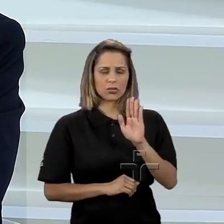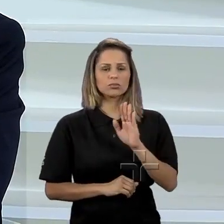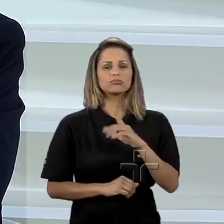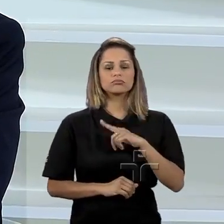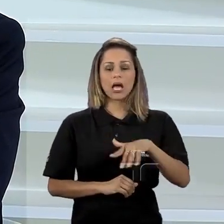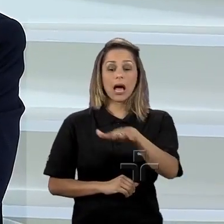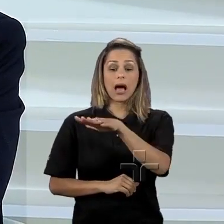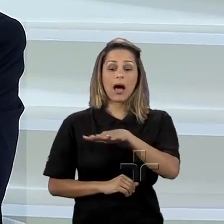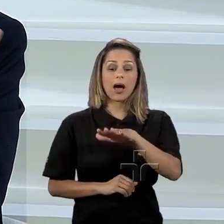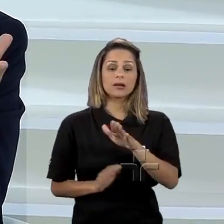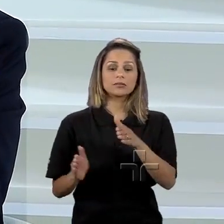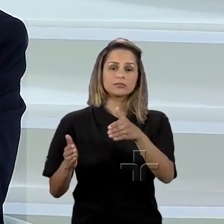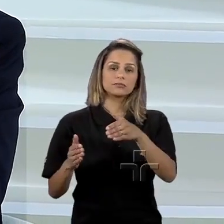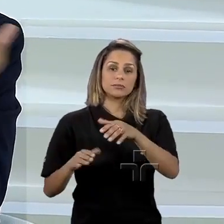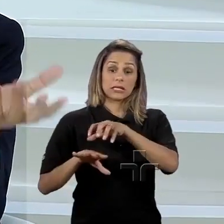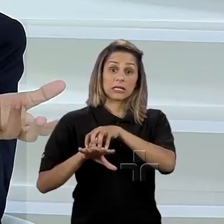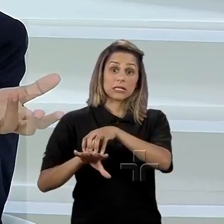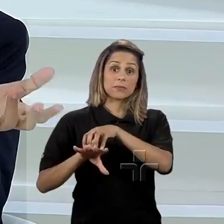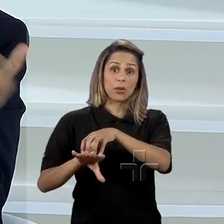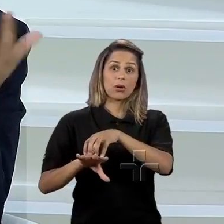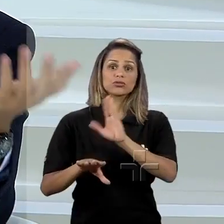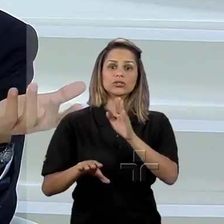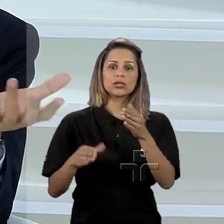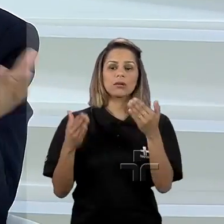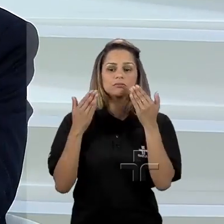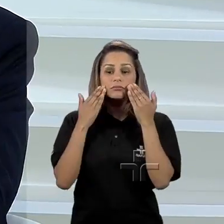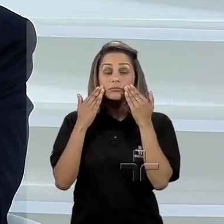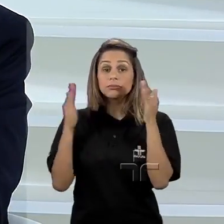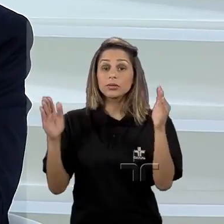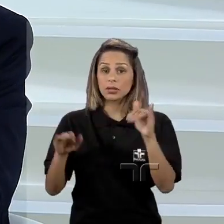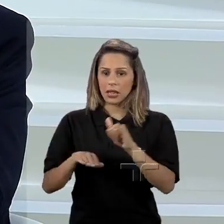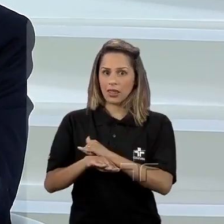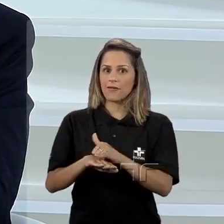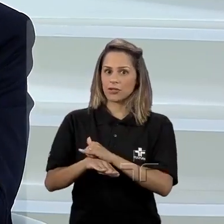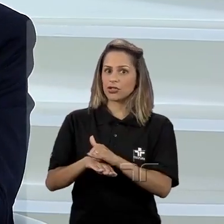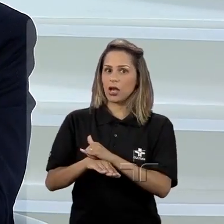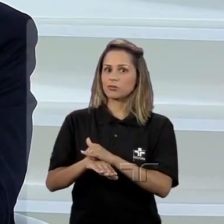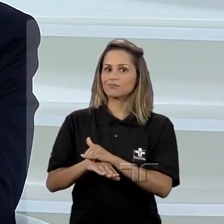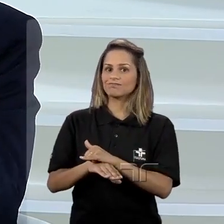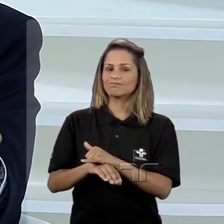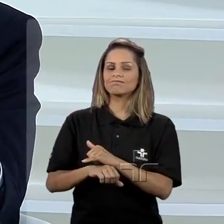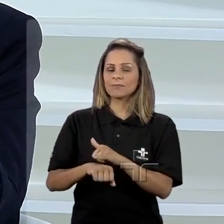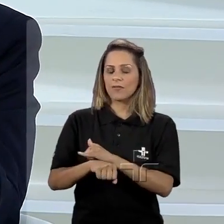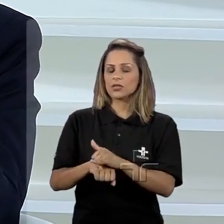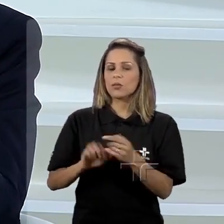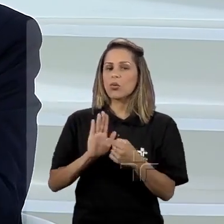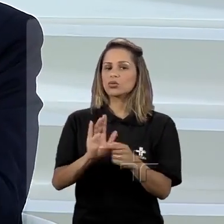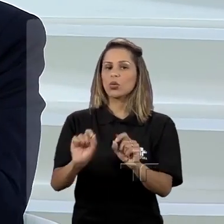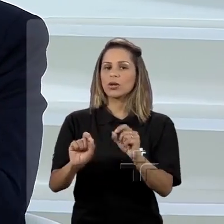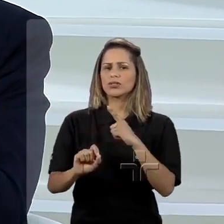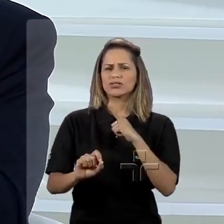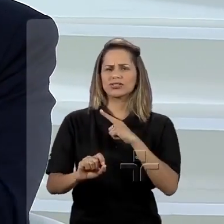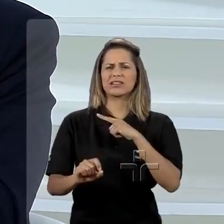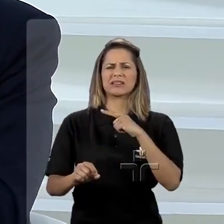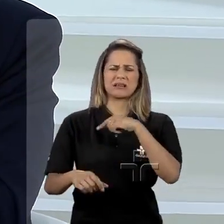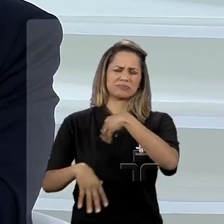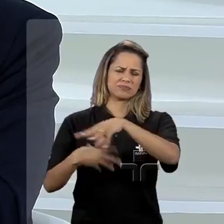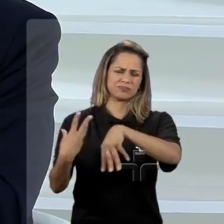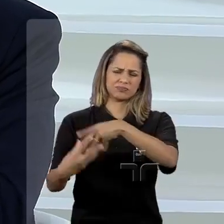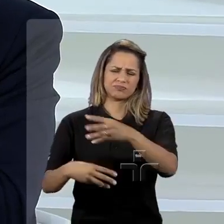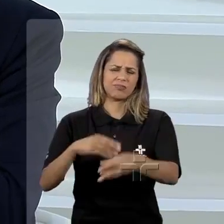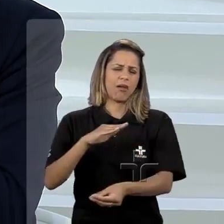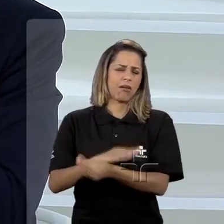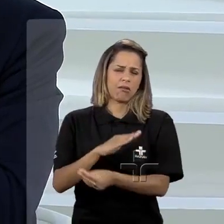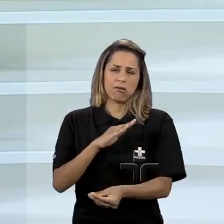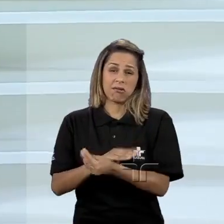transporte foi revelada nas investigações até da Lava Jato o quanto ela estava chafurdada em esquemas de corrupção, desvio de verbas